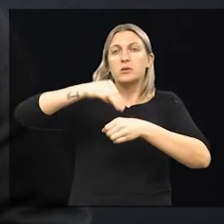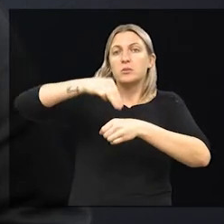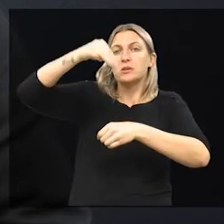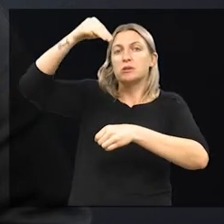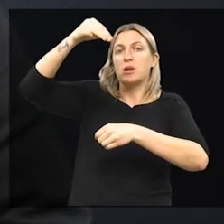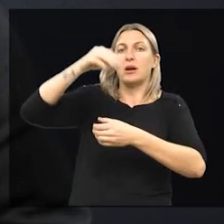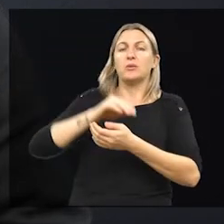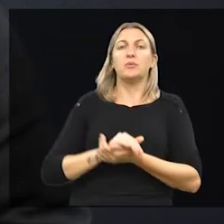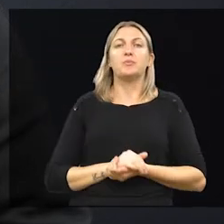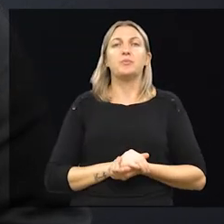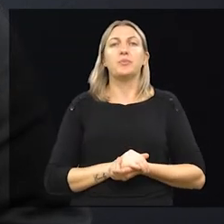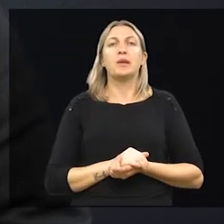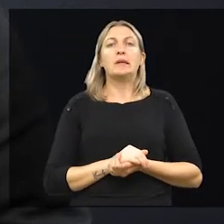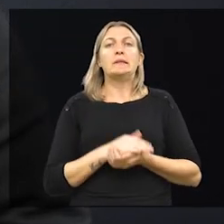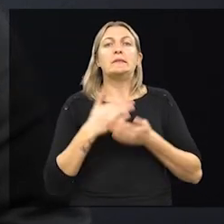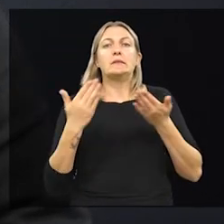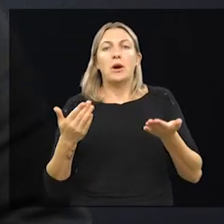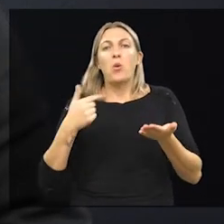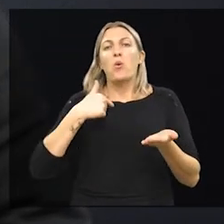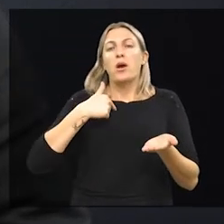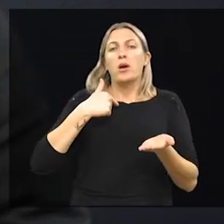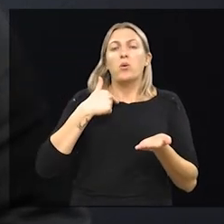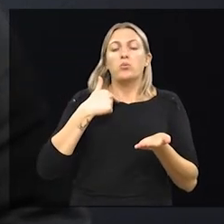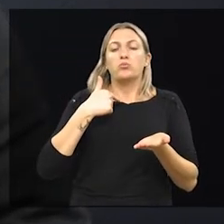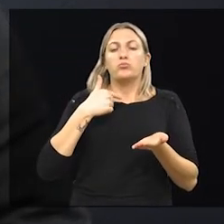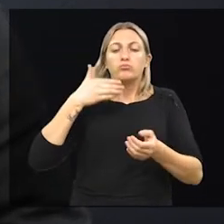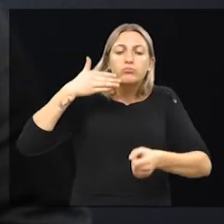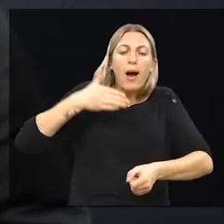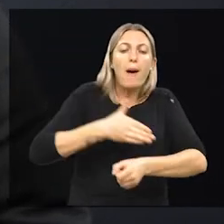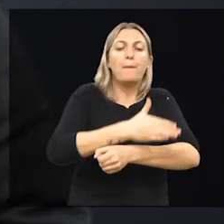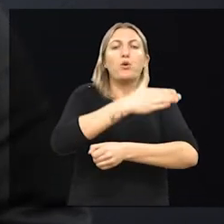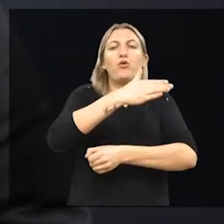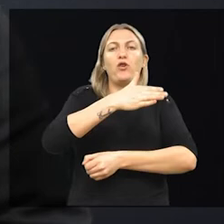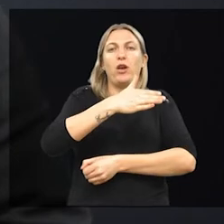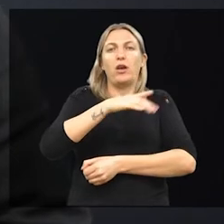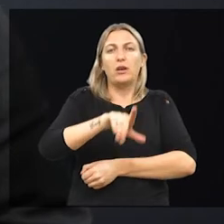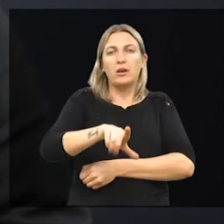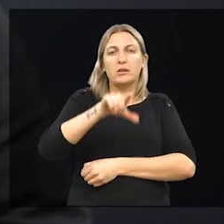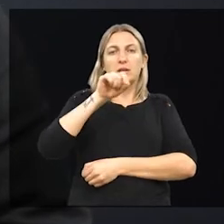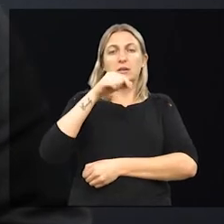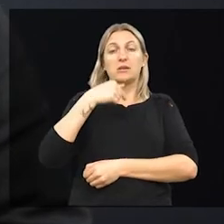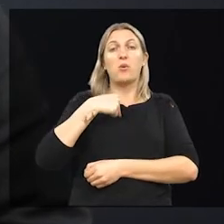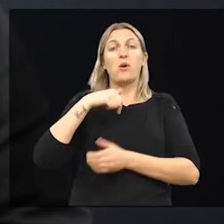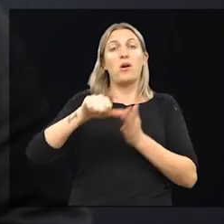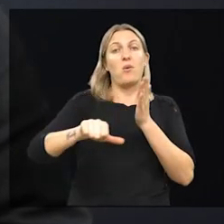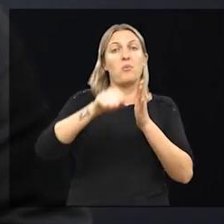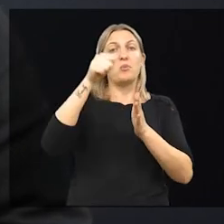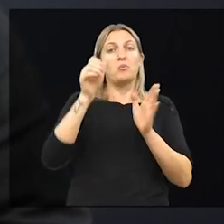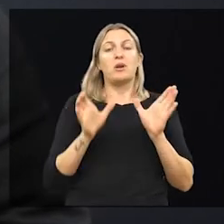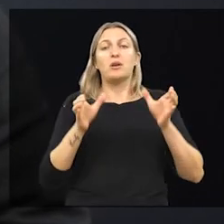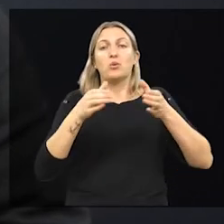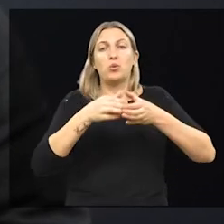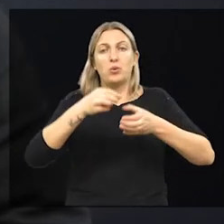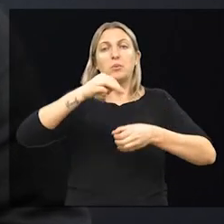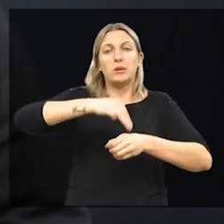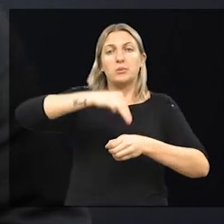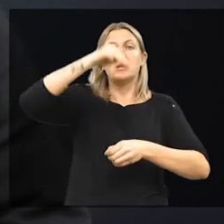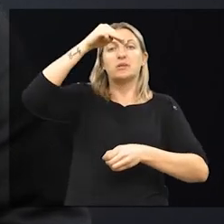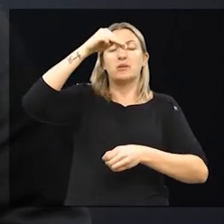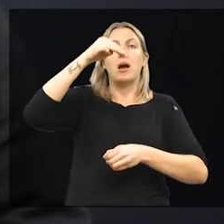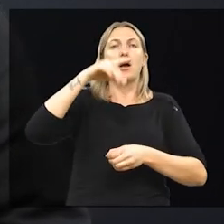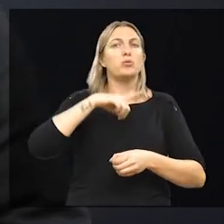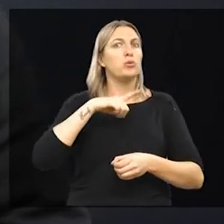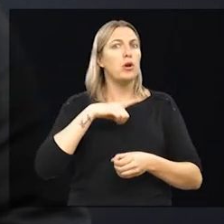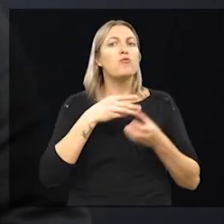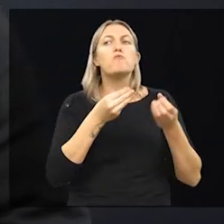que era o desenvolvimento regional então você poderia é ter origem em qualquer graduação não tem